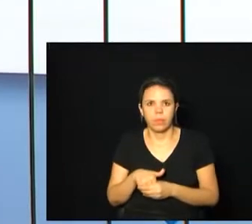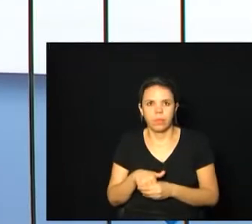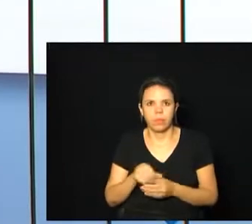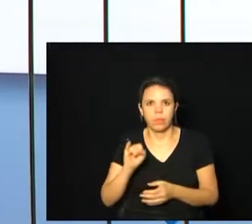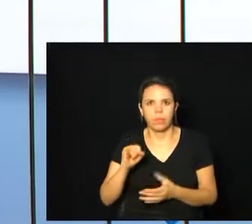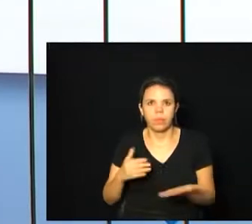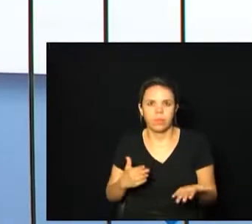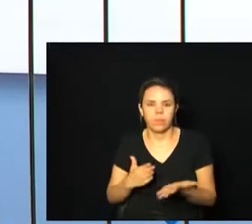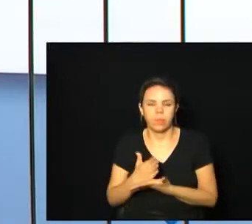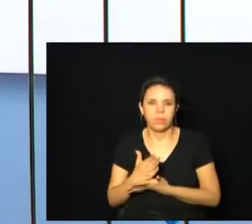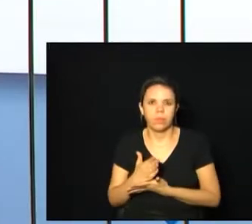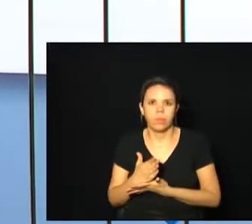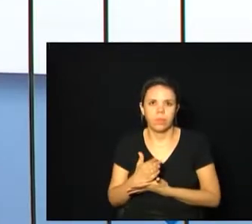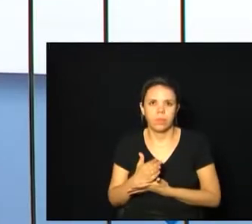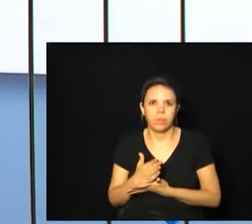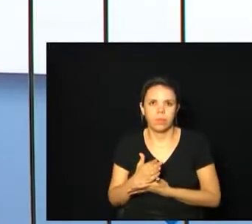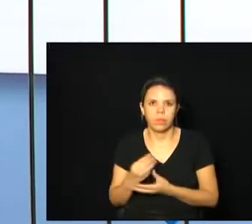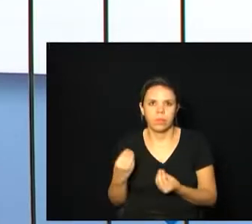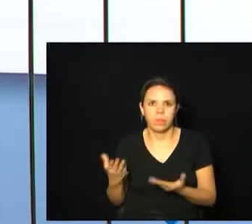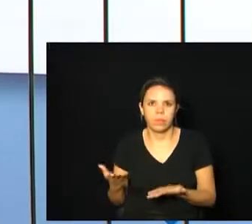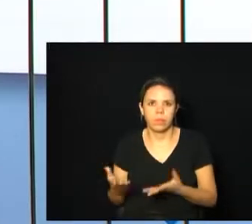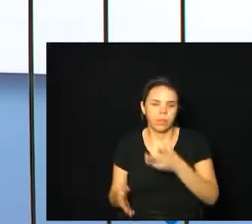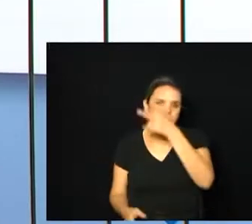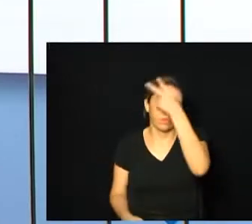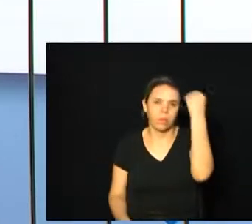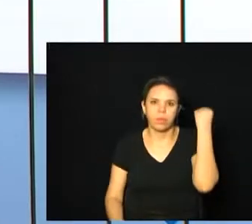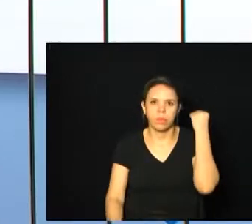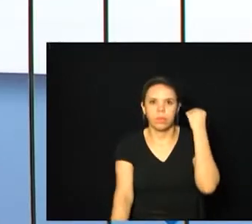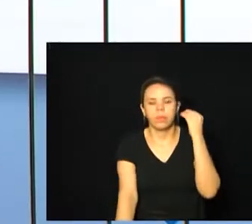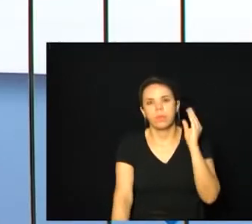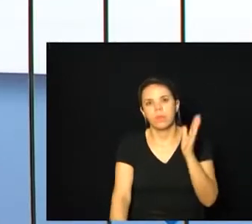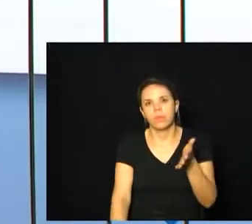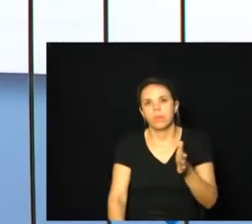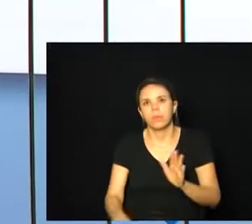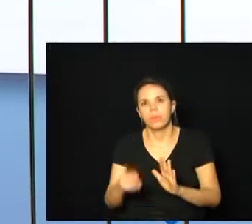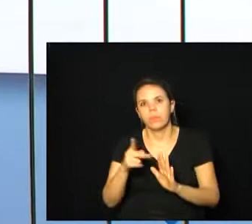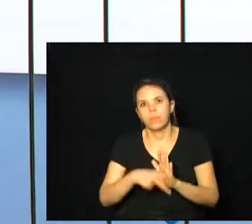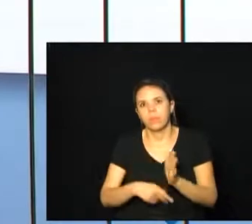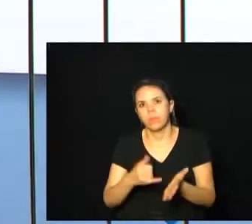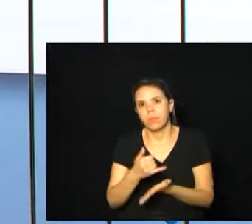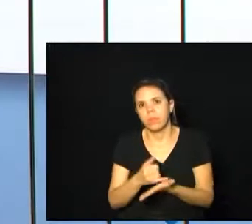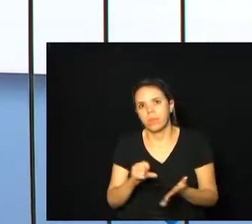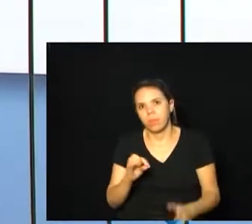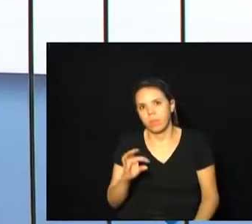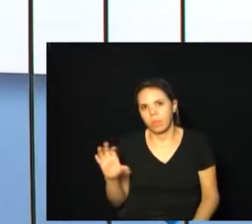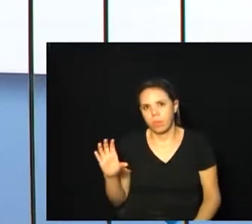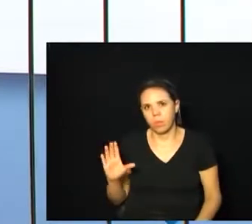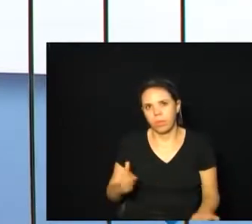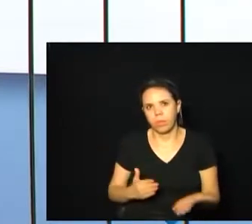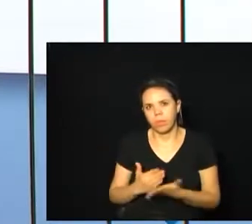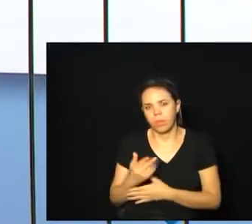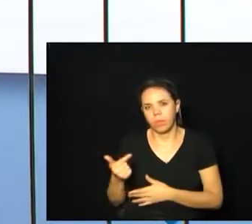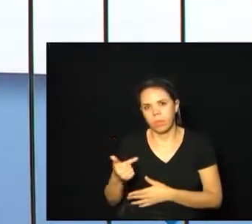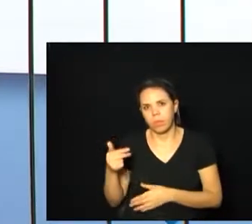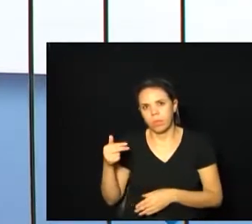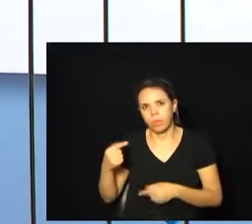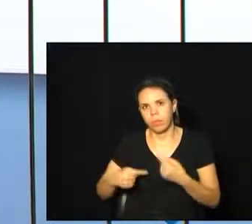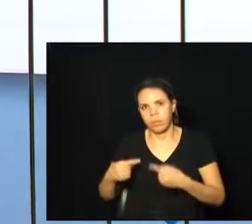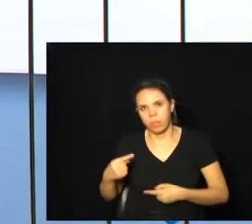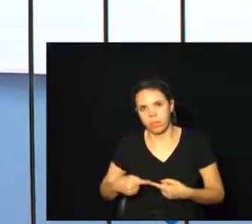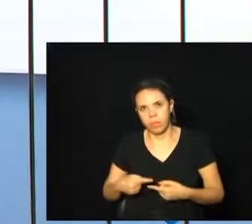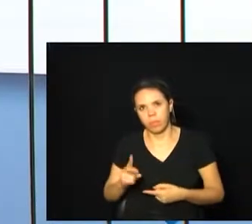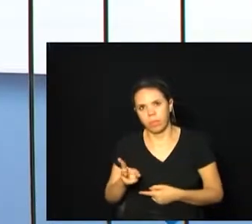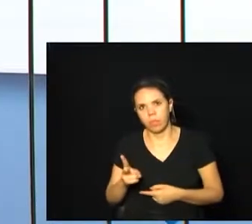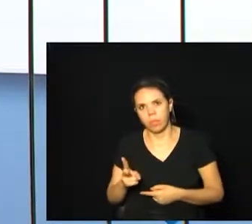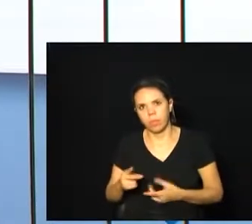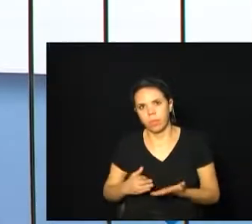se aprovados, aí serão encaminhados à Prefeitura. Já o projeto do refis da CETEC, que foi aprovado em segunda discussão, segue